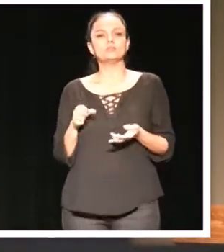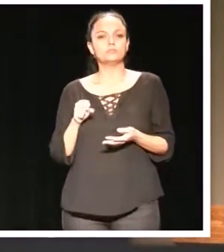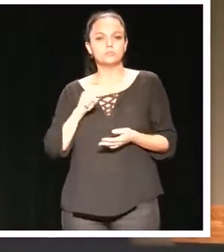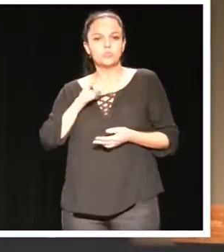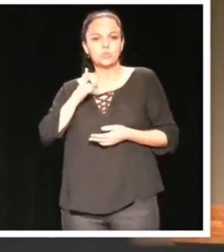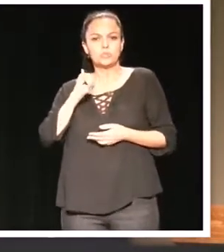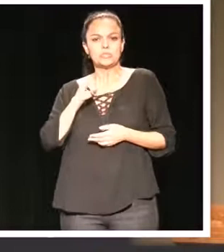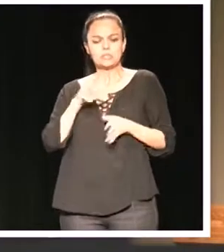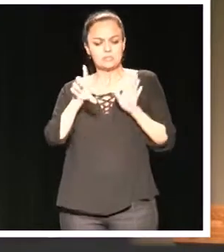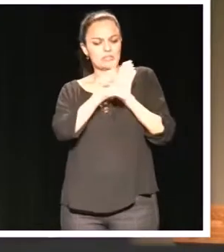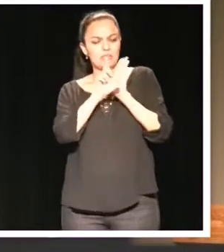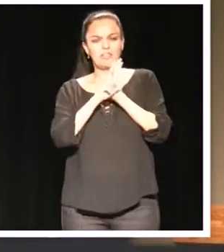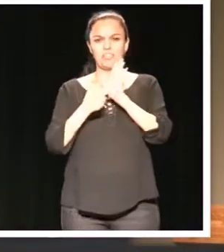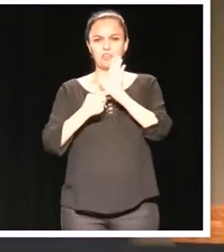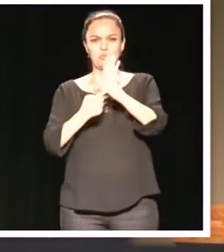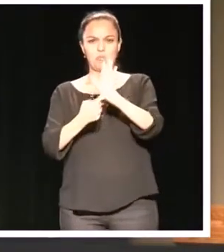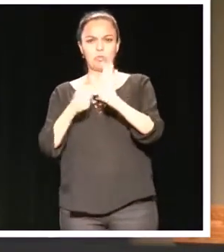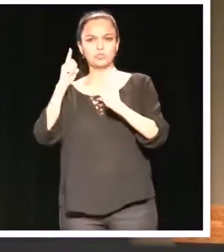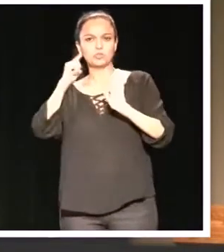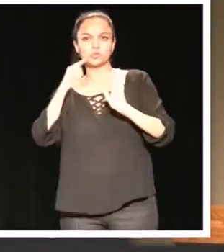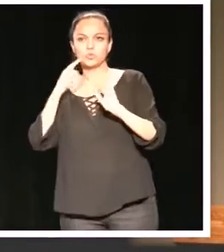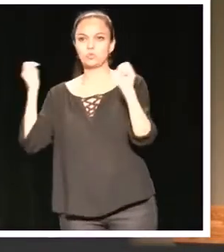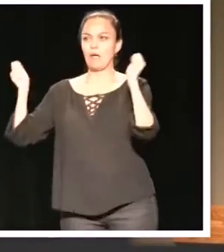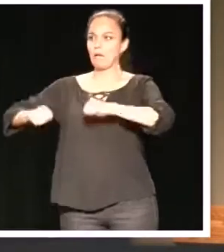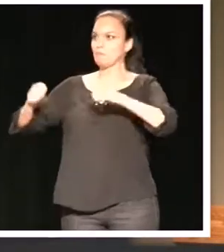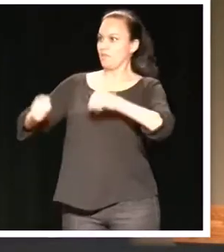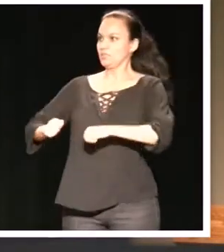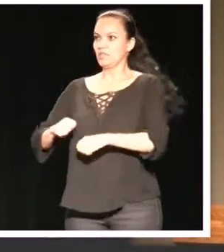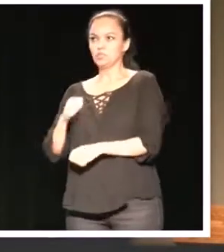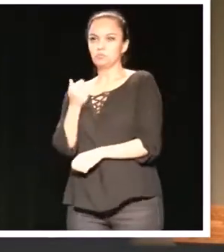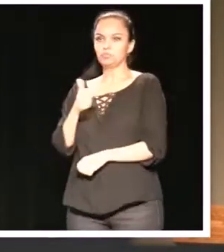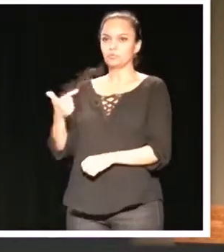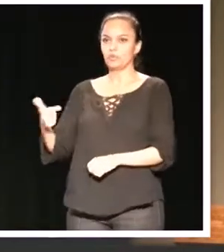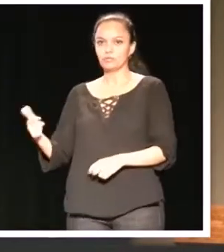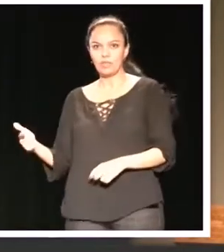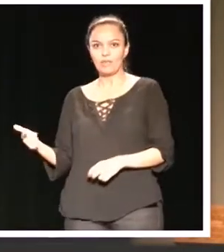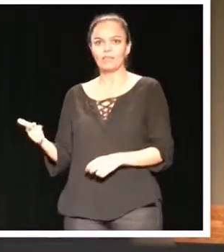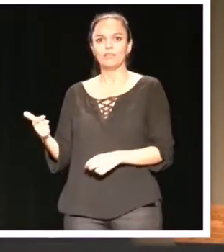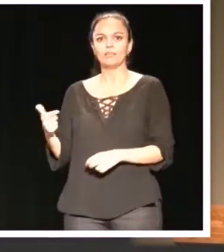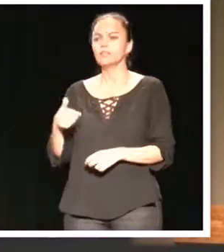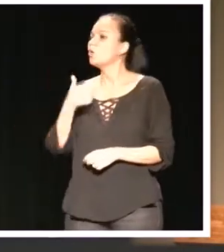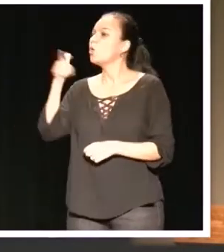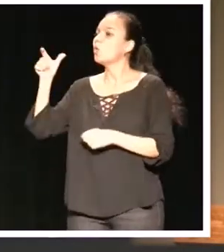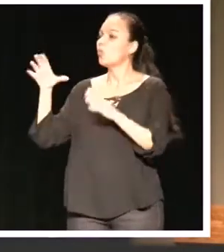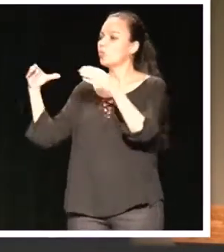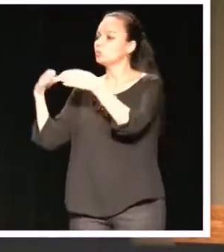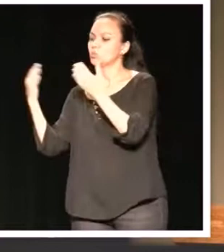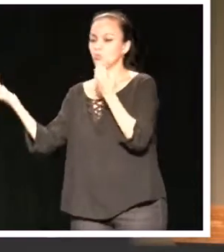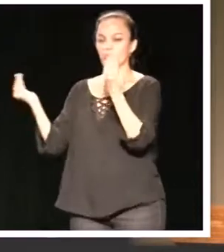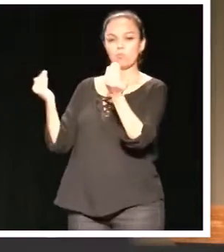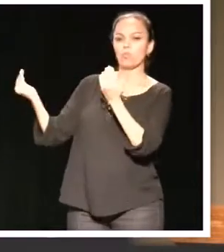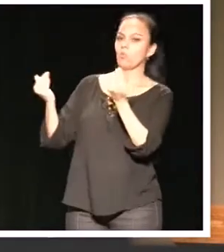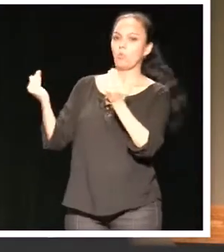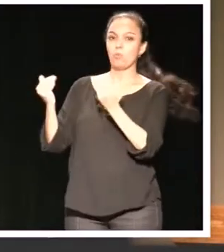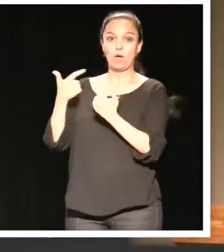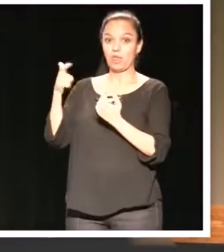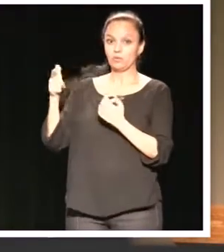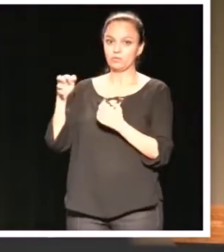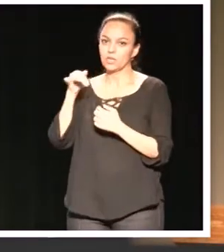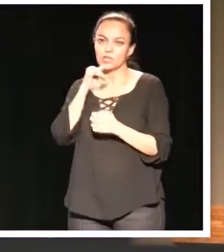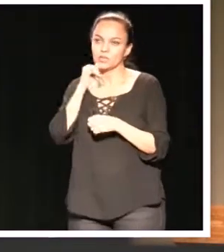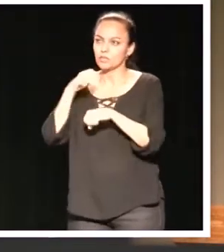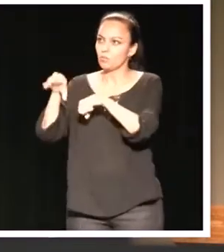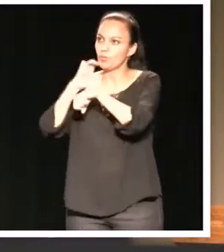surdos incompetentes, que não há com outros grupos, ninguém colocaria, por exemplo, na Constituição brasileira que